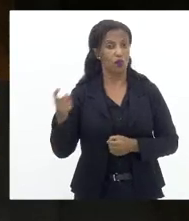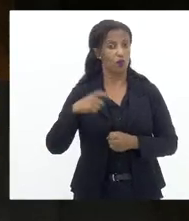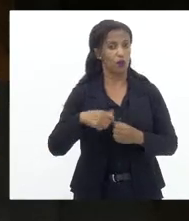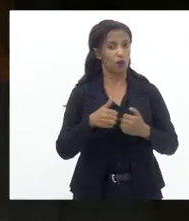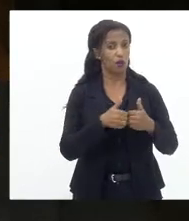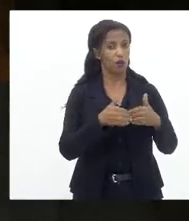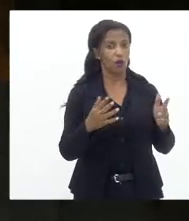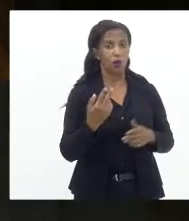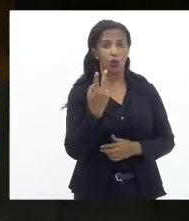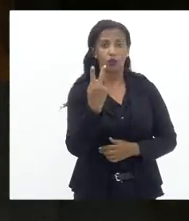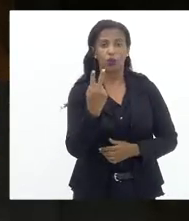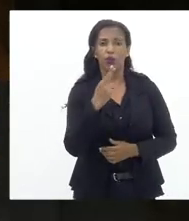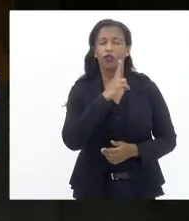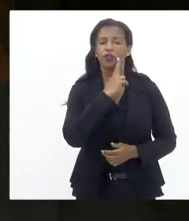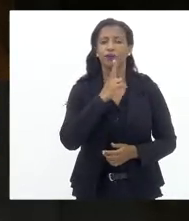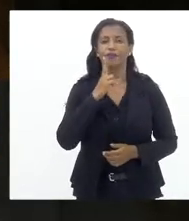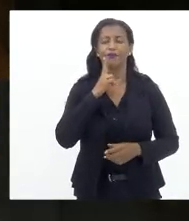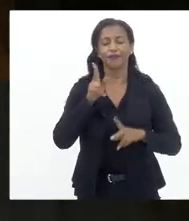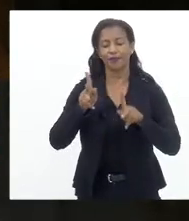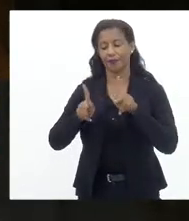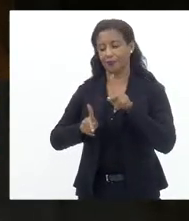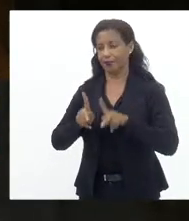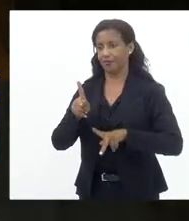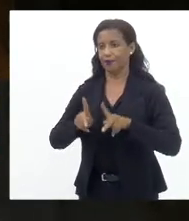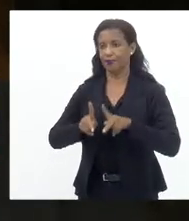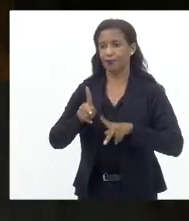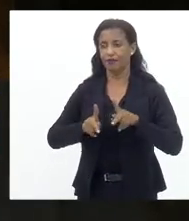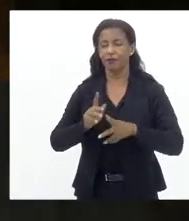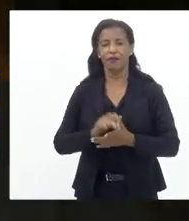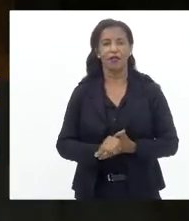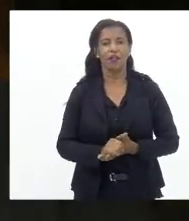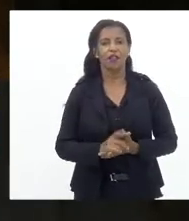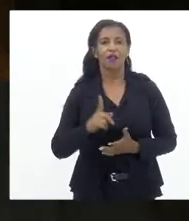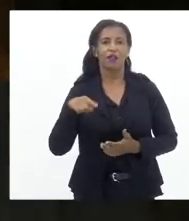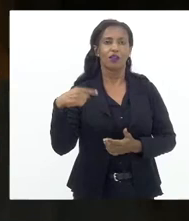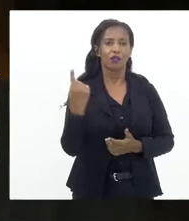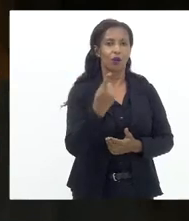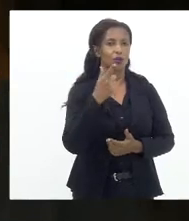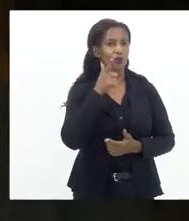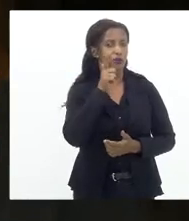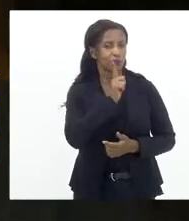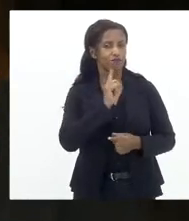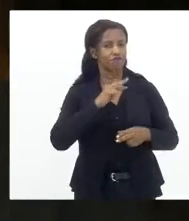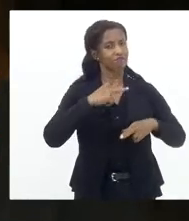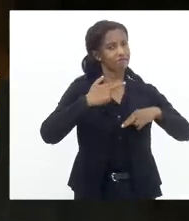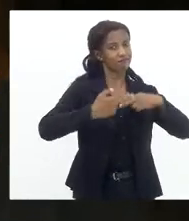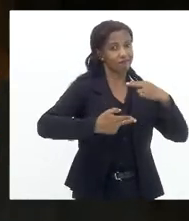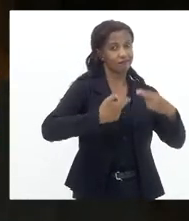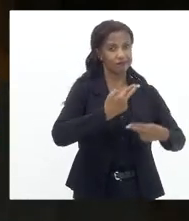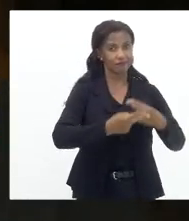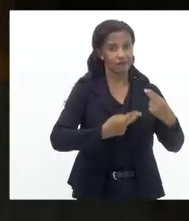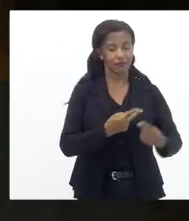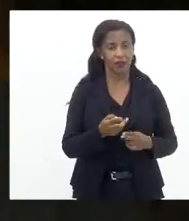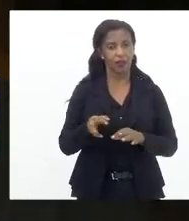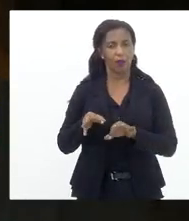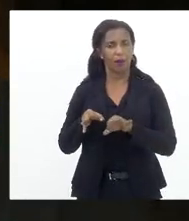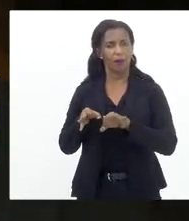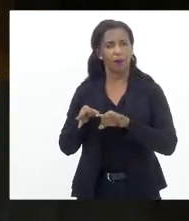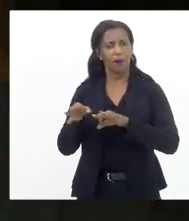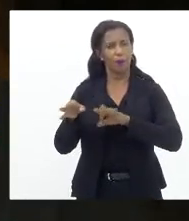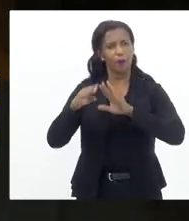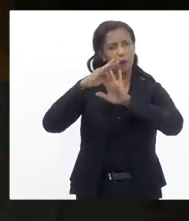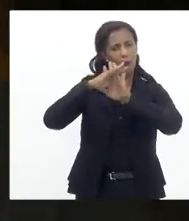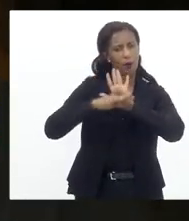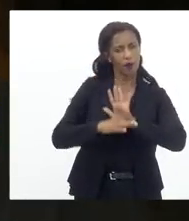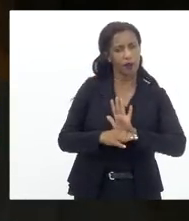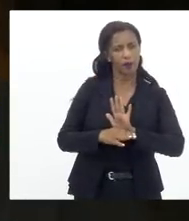dois restaurantes populares nós conseguimos renovar senhora Presidente um programa